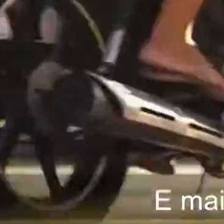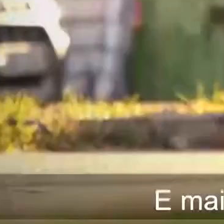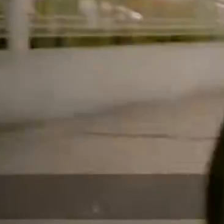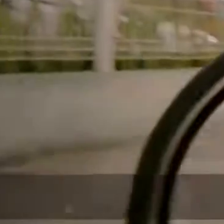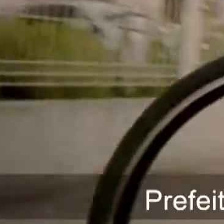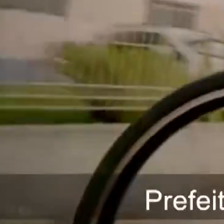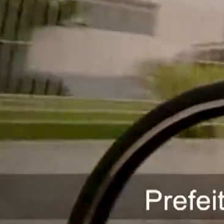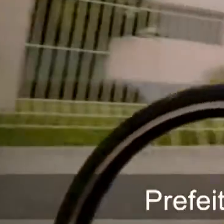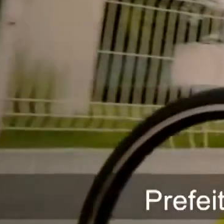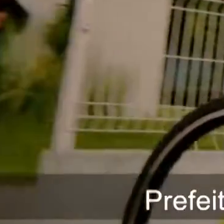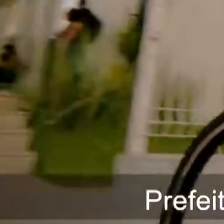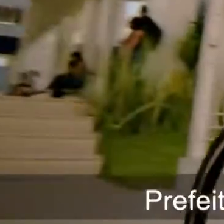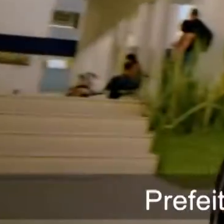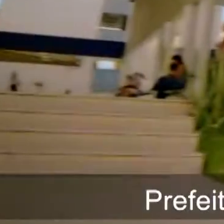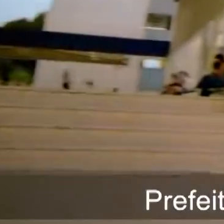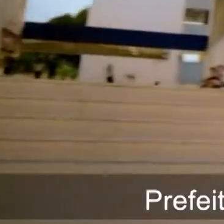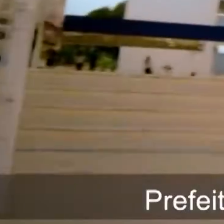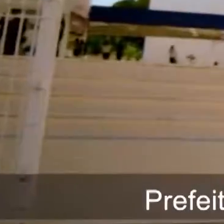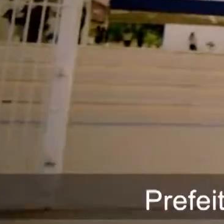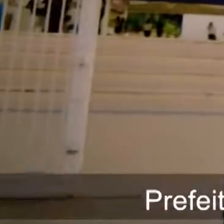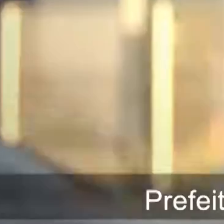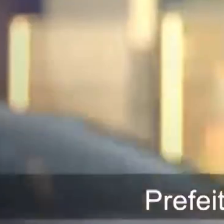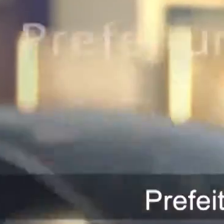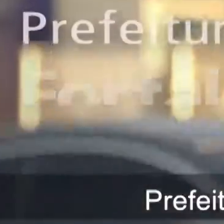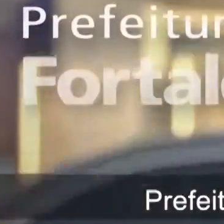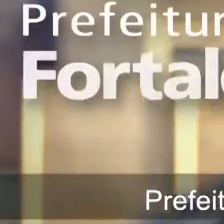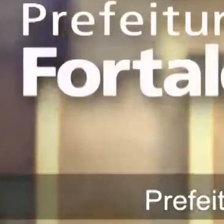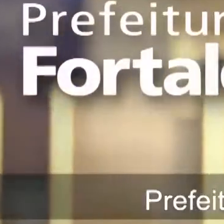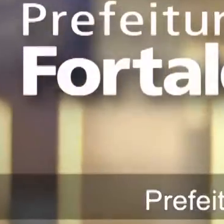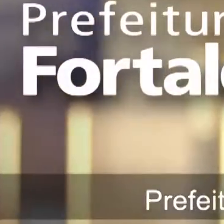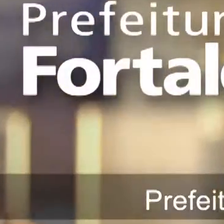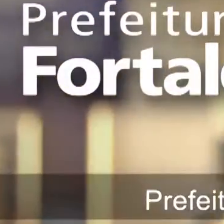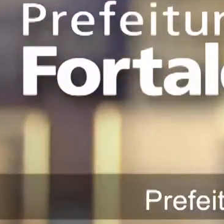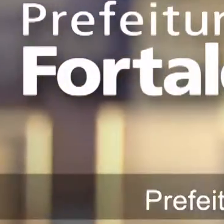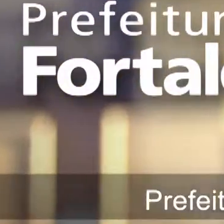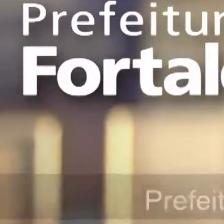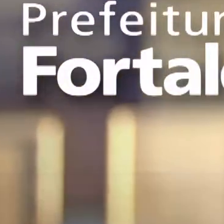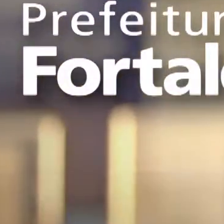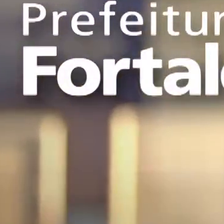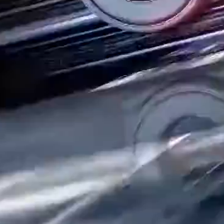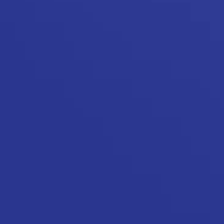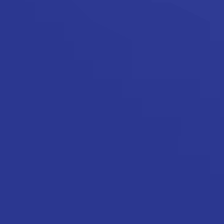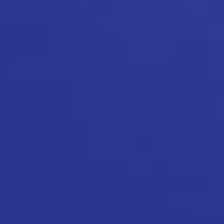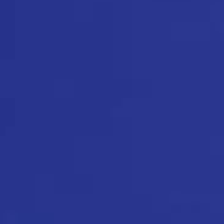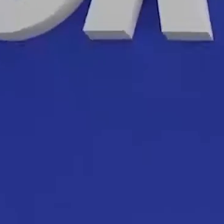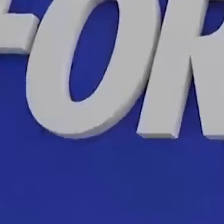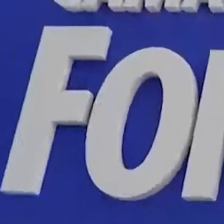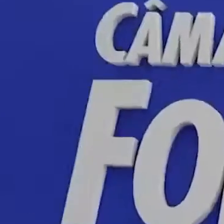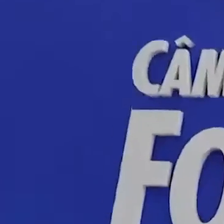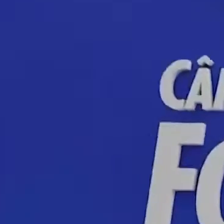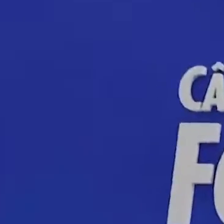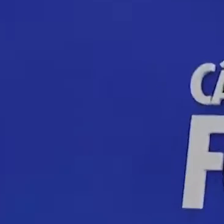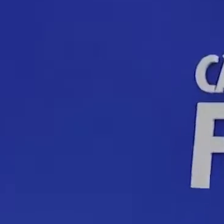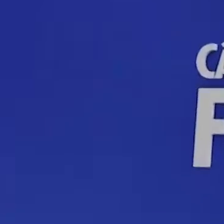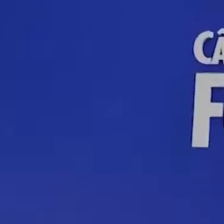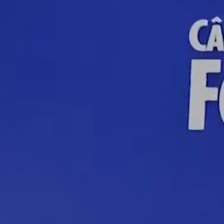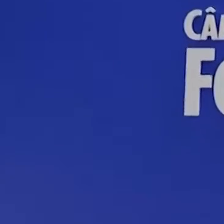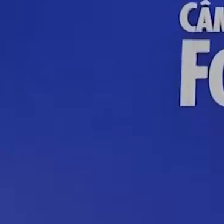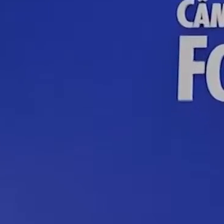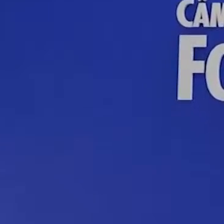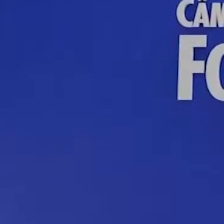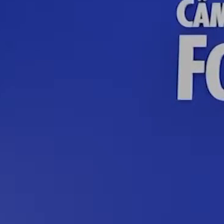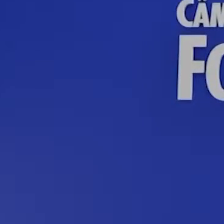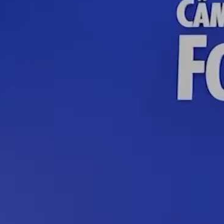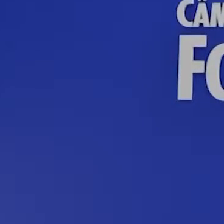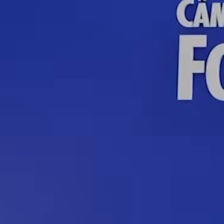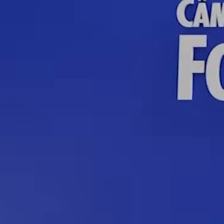Fortaleza. Prefeitura e você, uma Fortaleza melhor é a gente que faz. A Câmara Municipal de Fortaleza não para